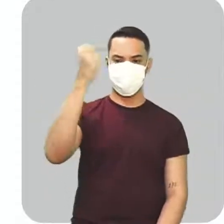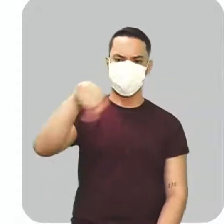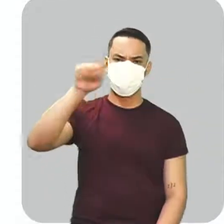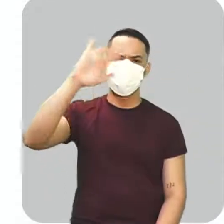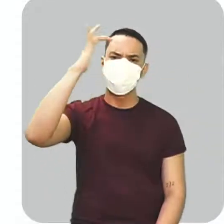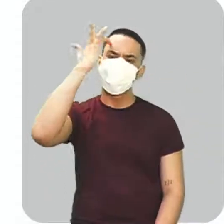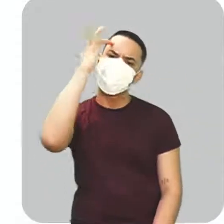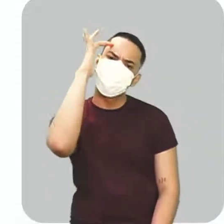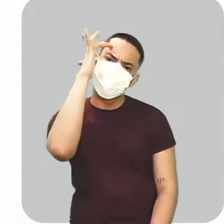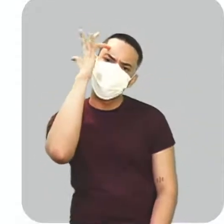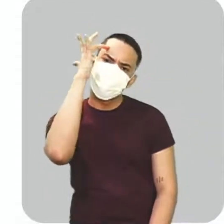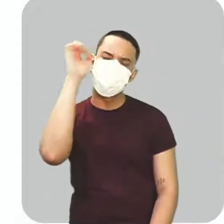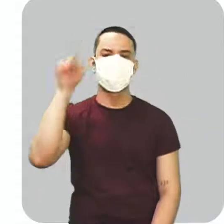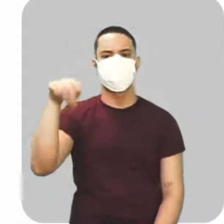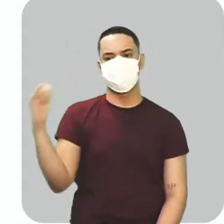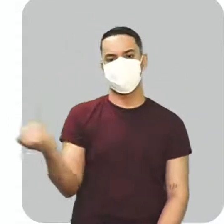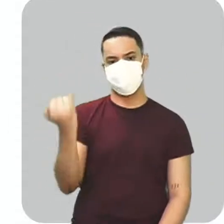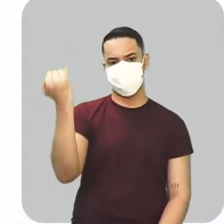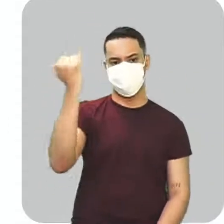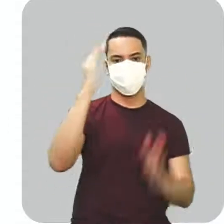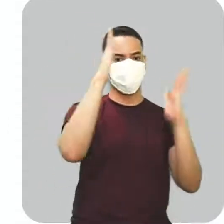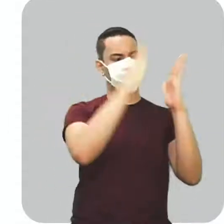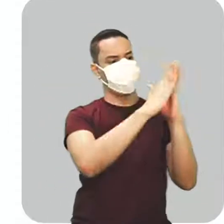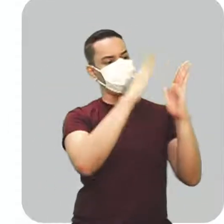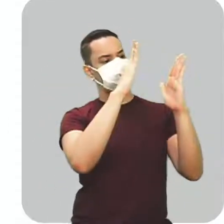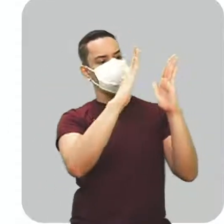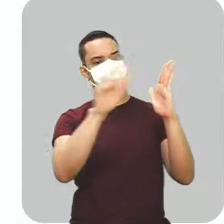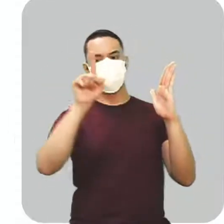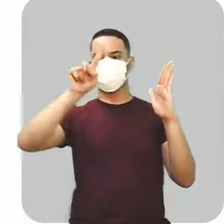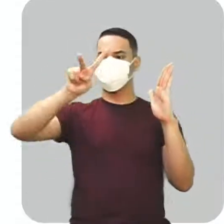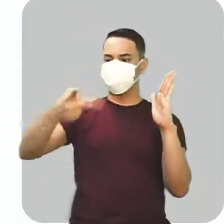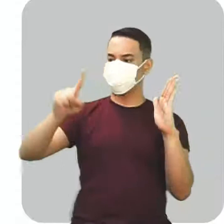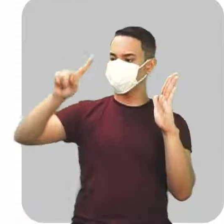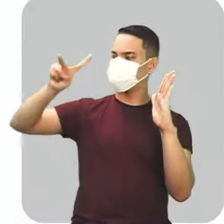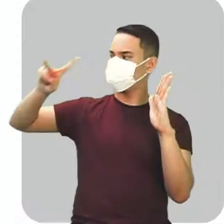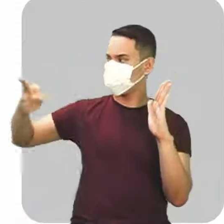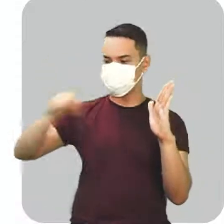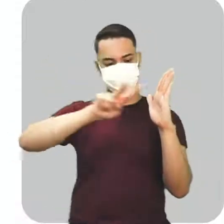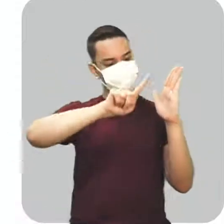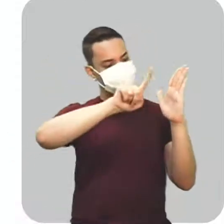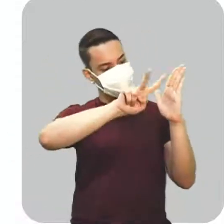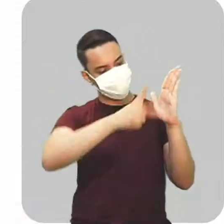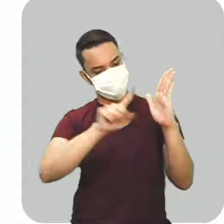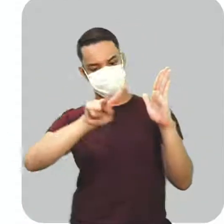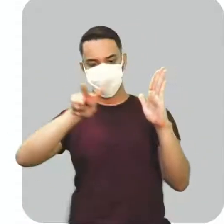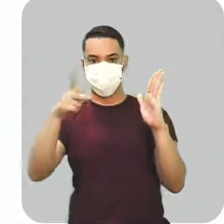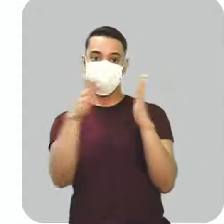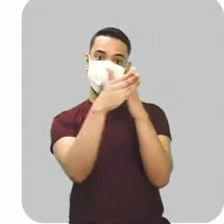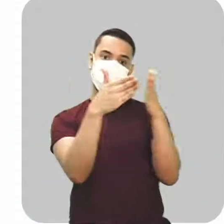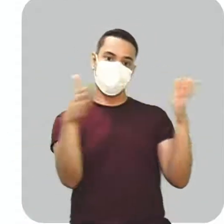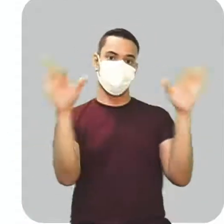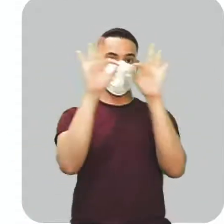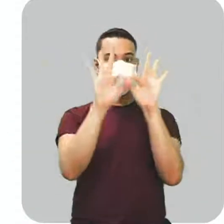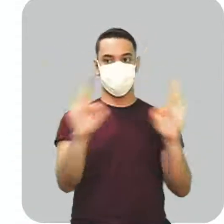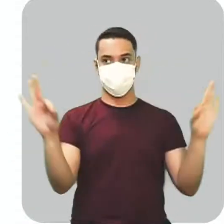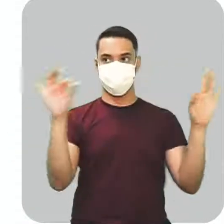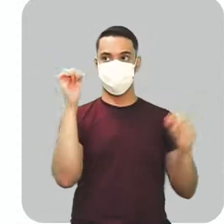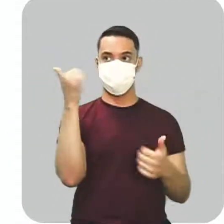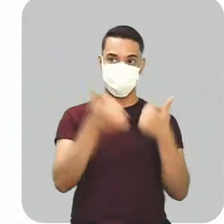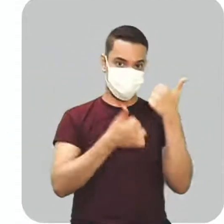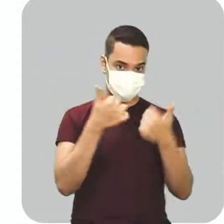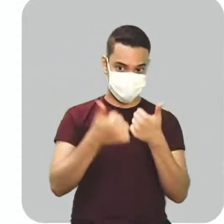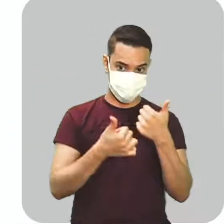acha de importância. Aí usou o ponto e vírgula. Beleza?